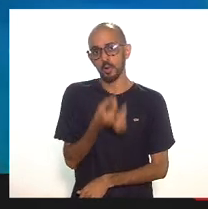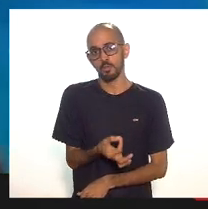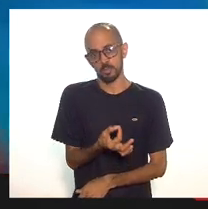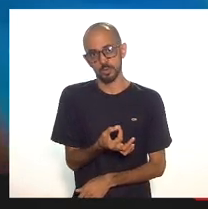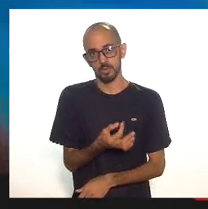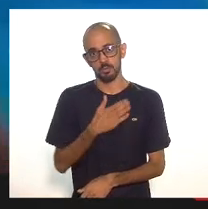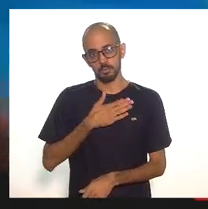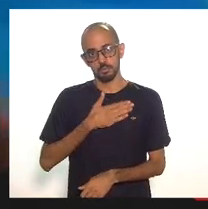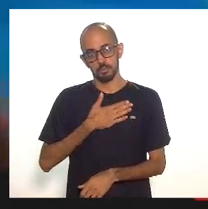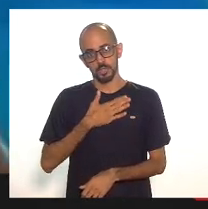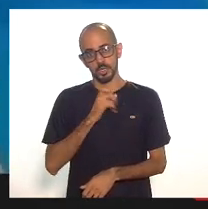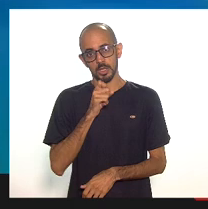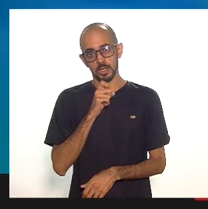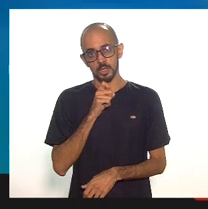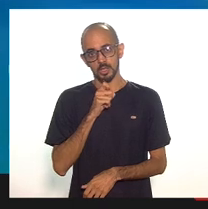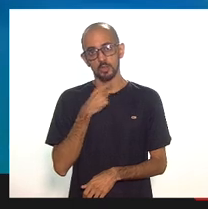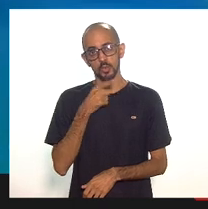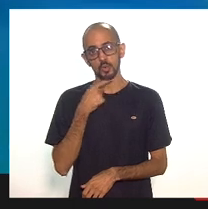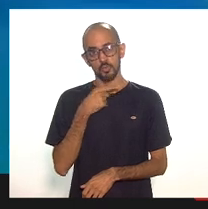essa, coronel.